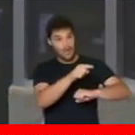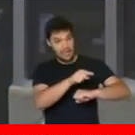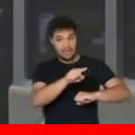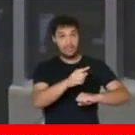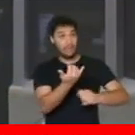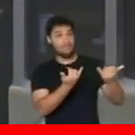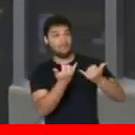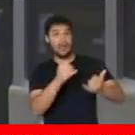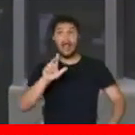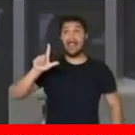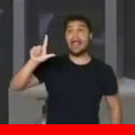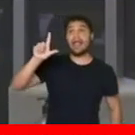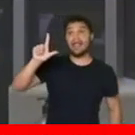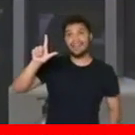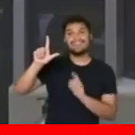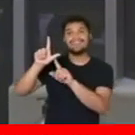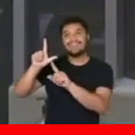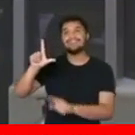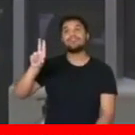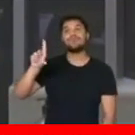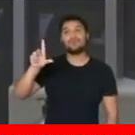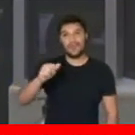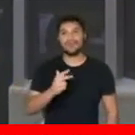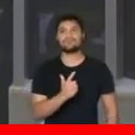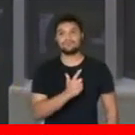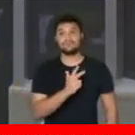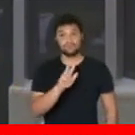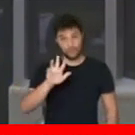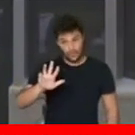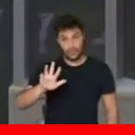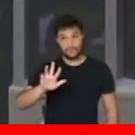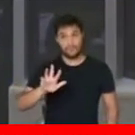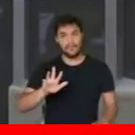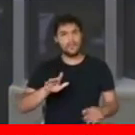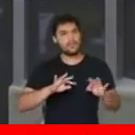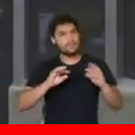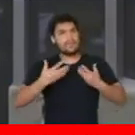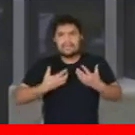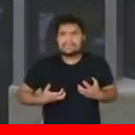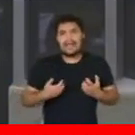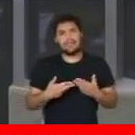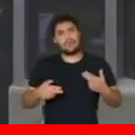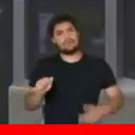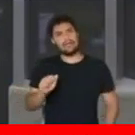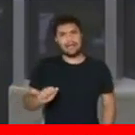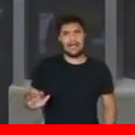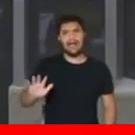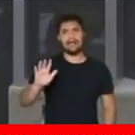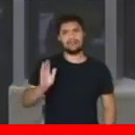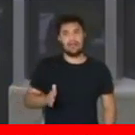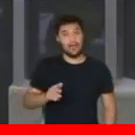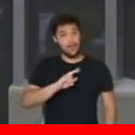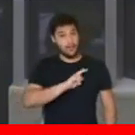Ninguém aguenta mais a caristia, o preço do combustível. E olha, presidente, é preciso que a gente tenha cuidado. O presidente da casa,